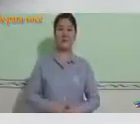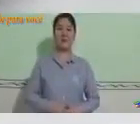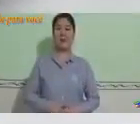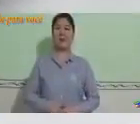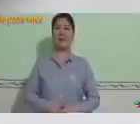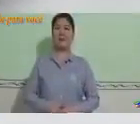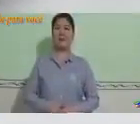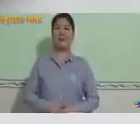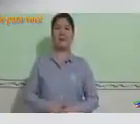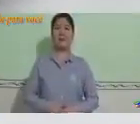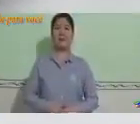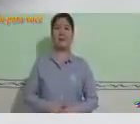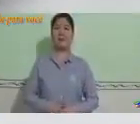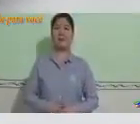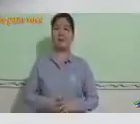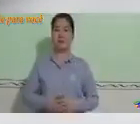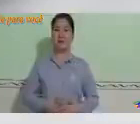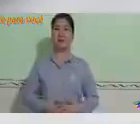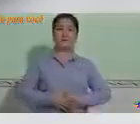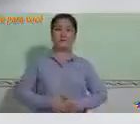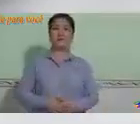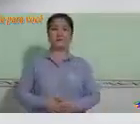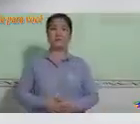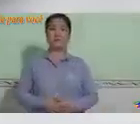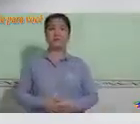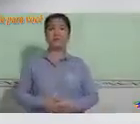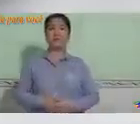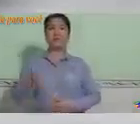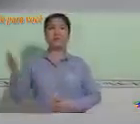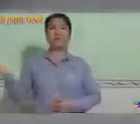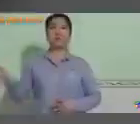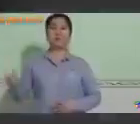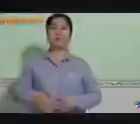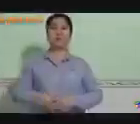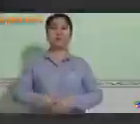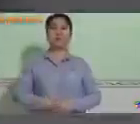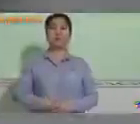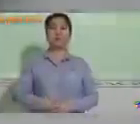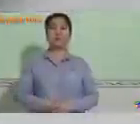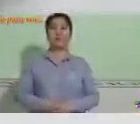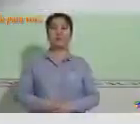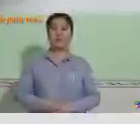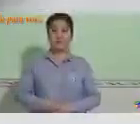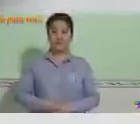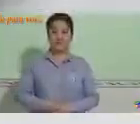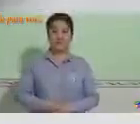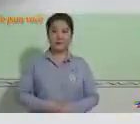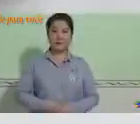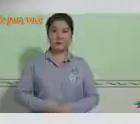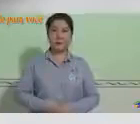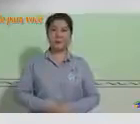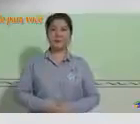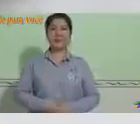Por conter micro-organismos vivos, vírgula, a maçã mãe deve ser alimentada para que se mantenha ativa sempre que utilizada um pouco